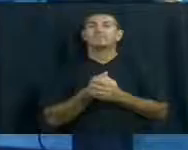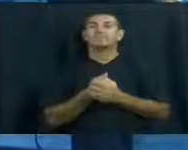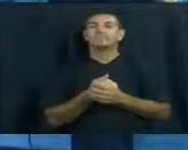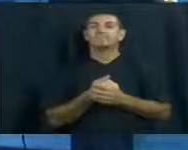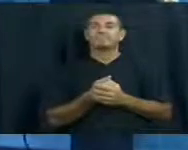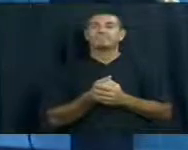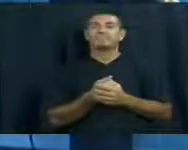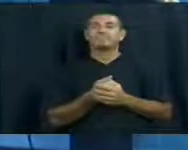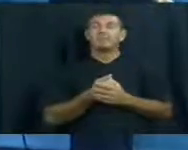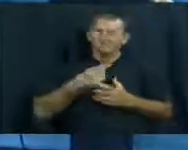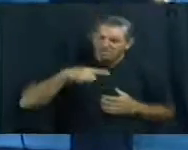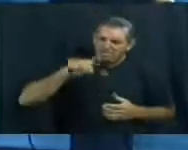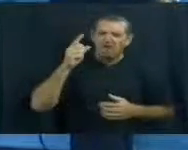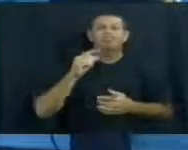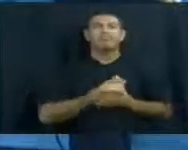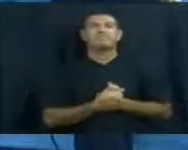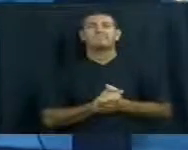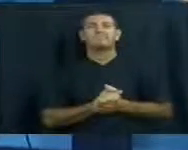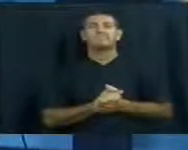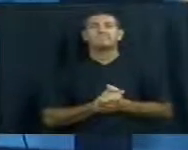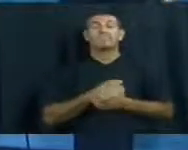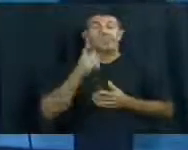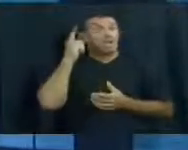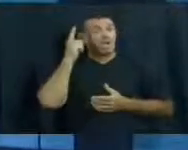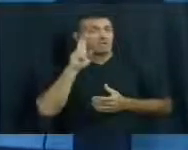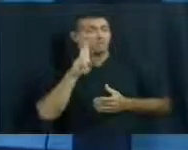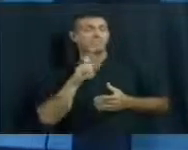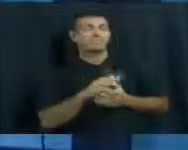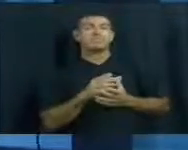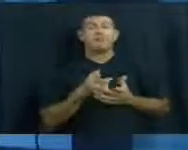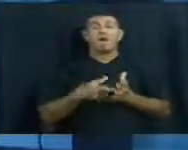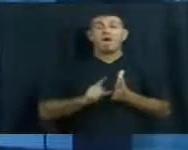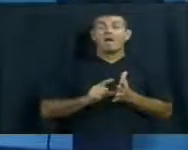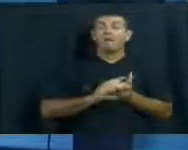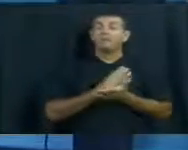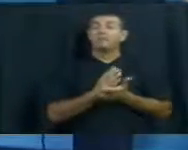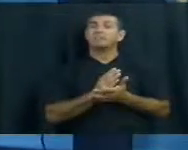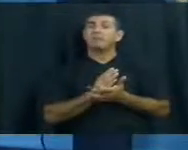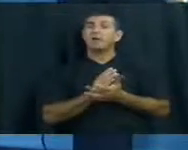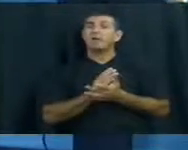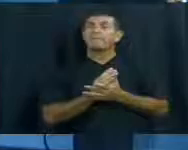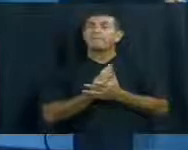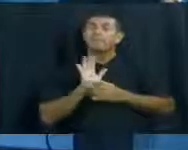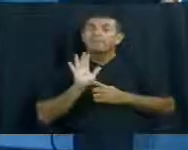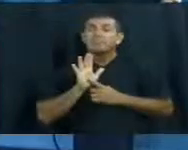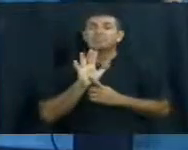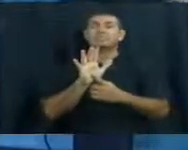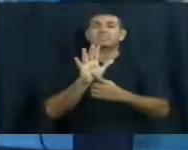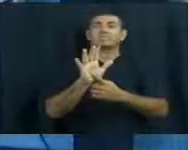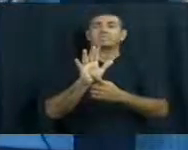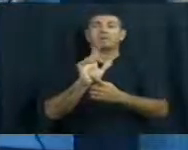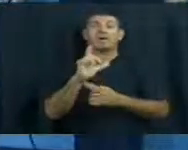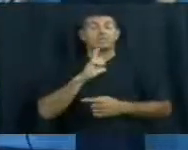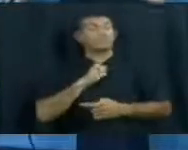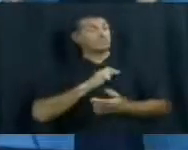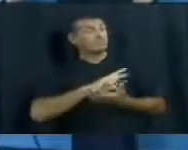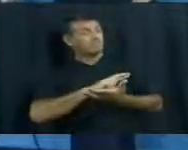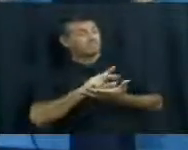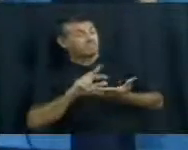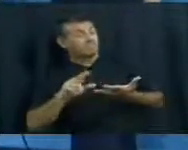delícia! E vamos que vamos, como diz o outro. Mas antes da gente começar aí, tem um videozinho que eu queria mostrar para o senhor, que tem, assim, nós temos